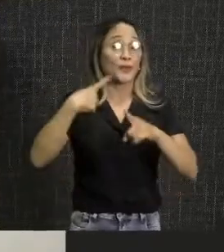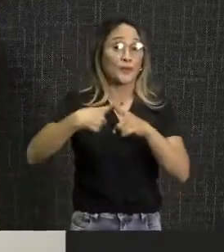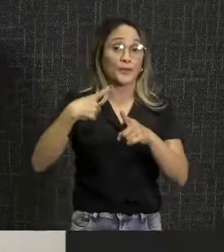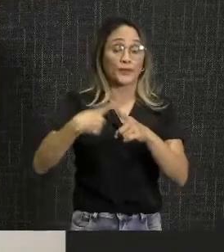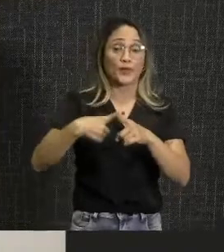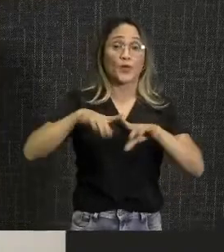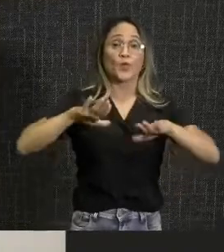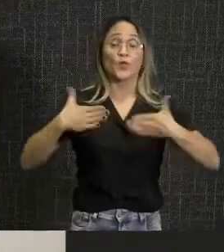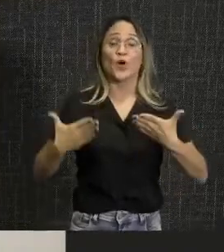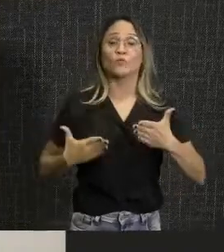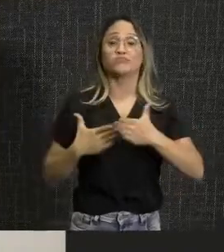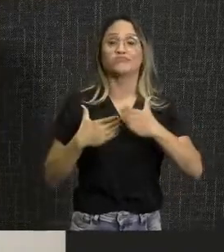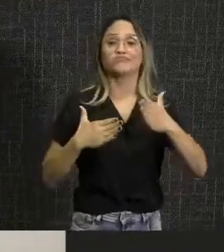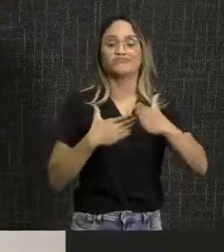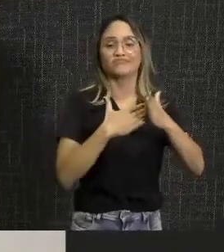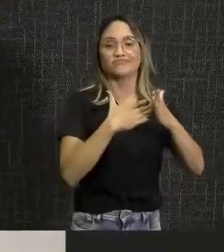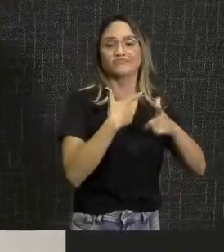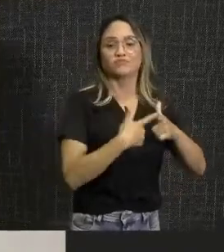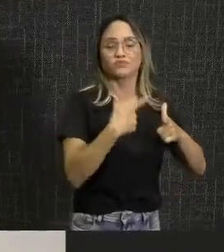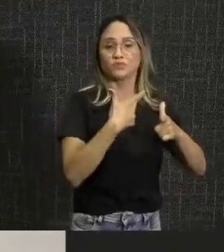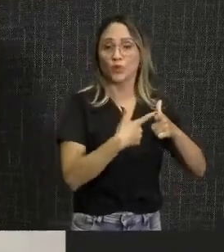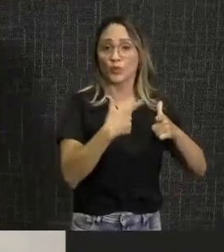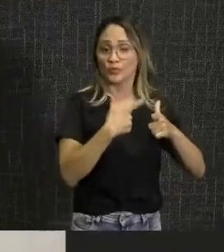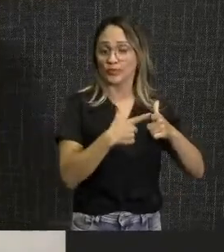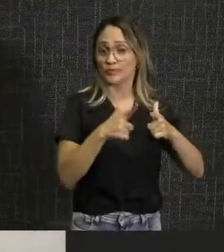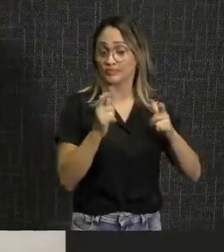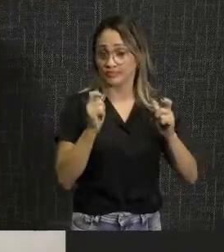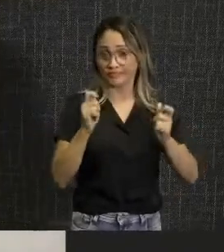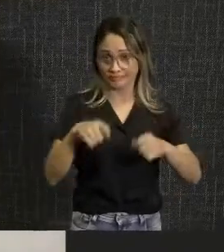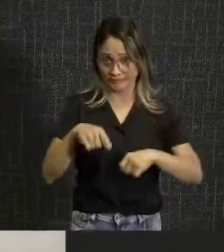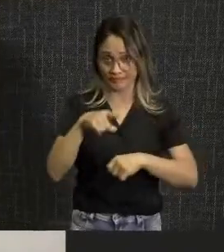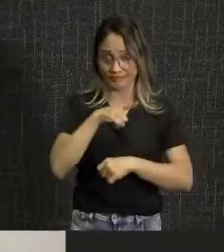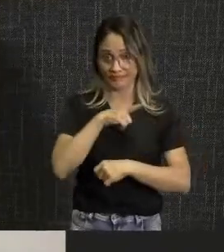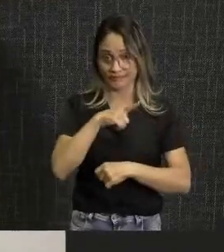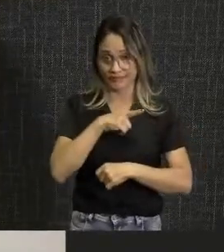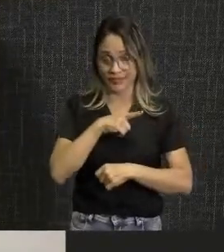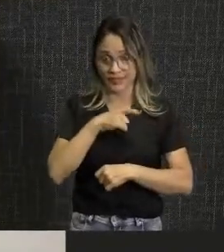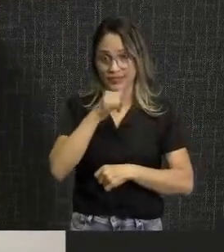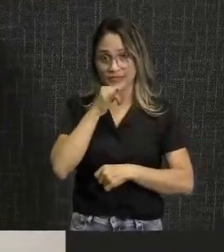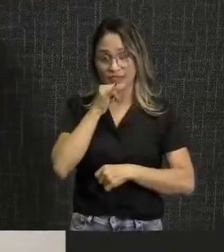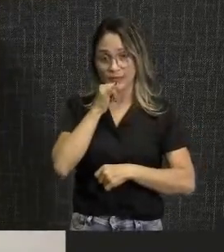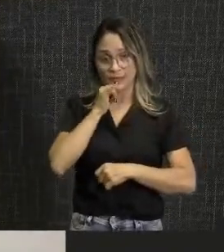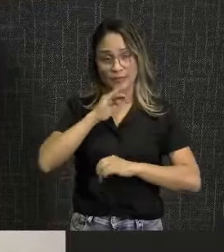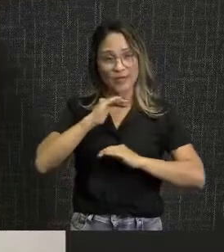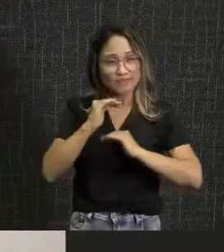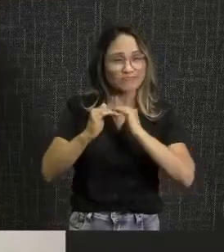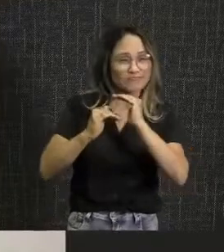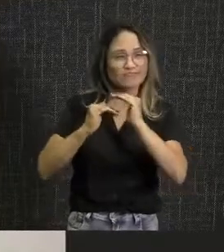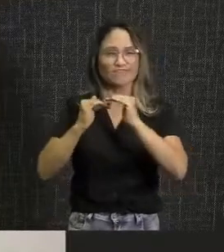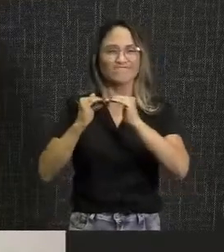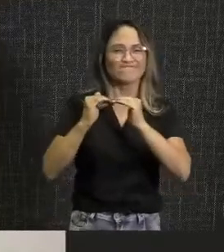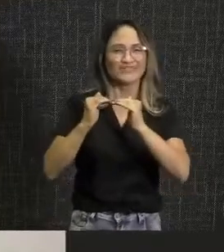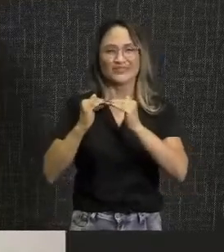dificuldade, quais são as dificuldades que a gente pode ter numa recuperação, tá?